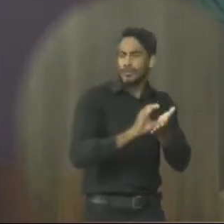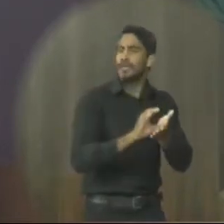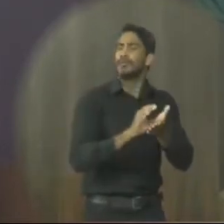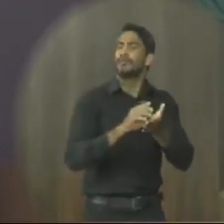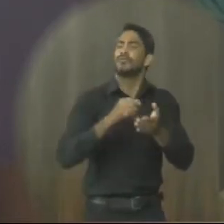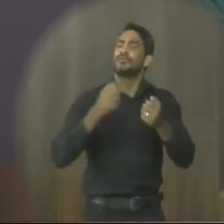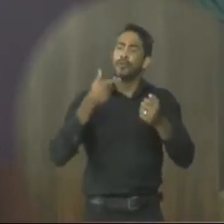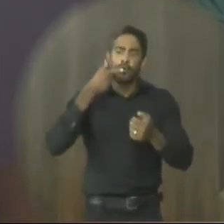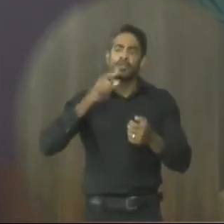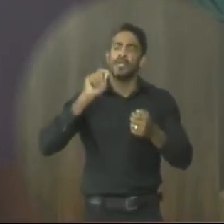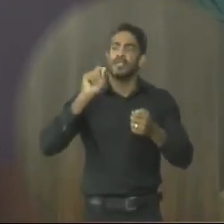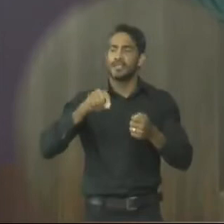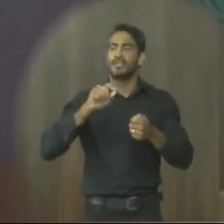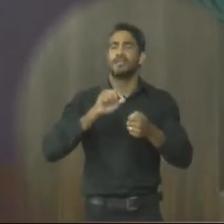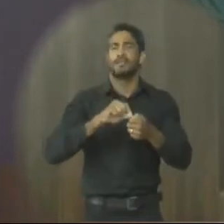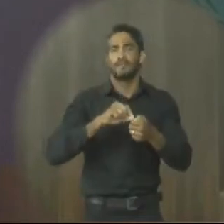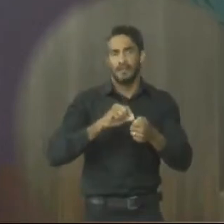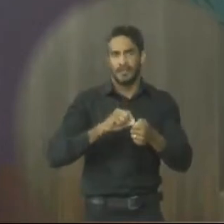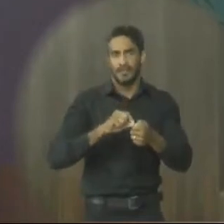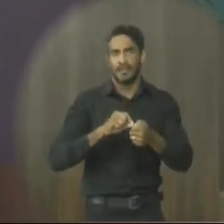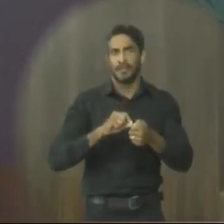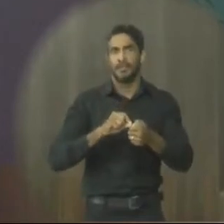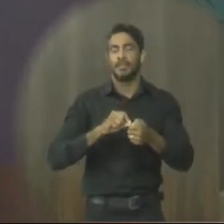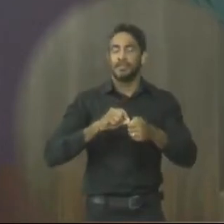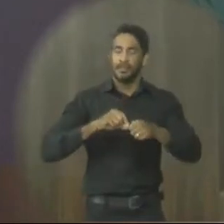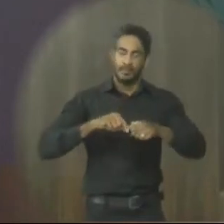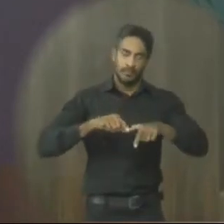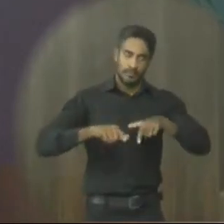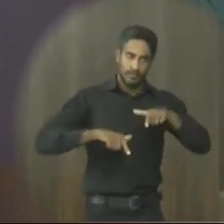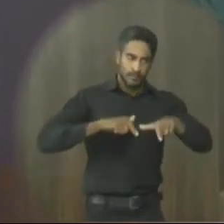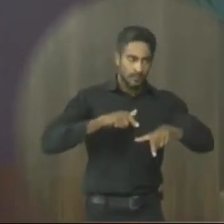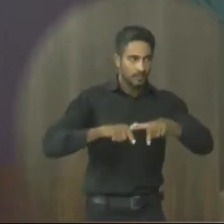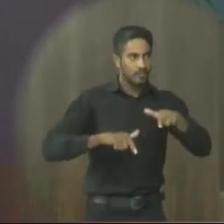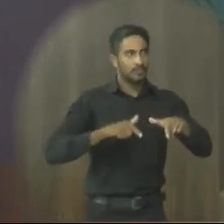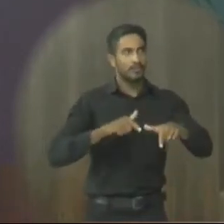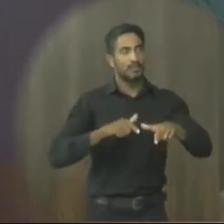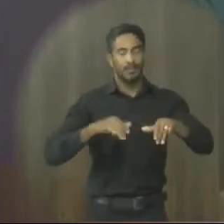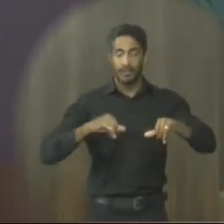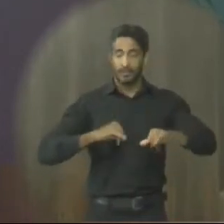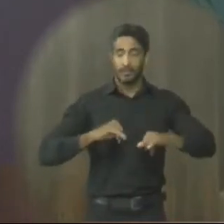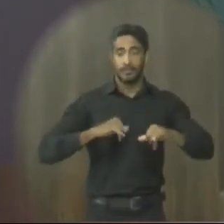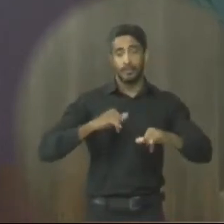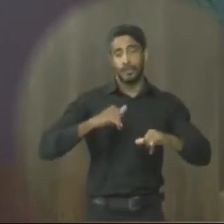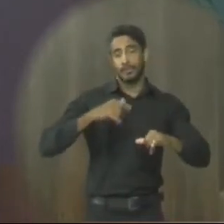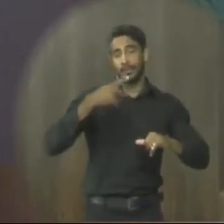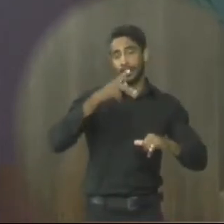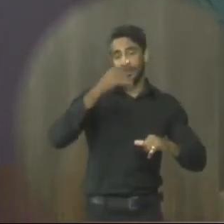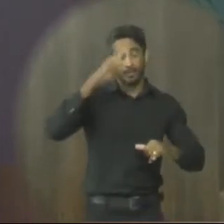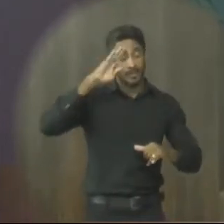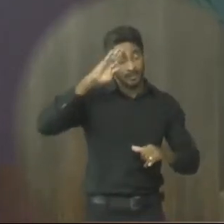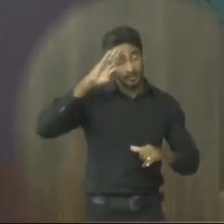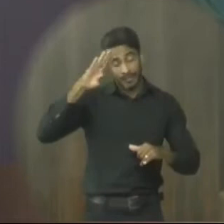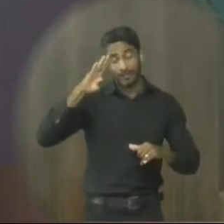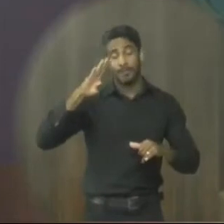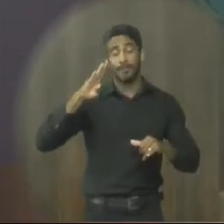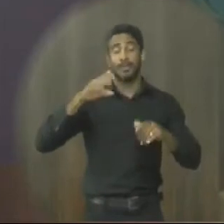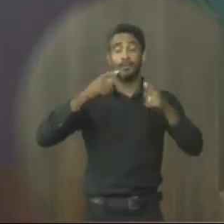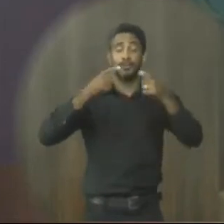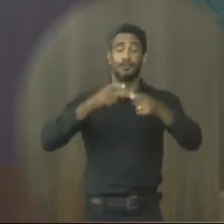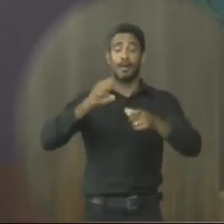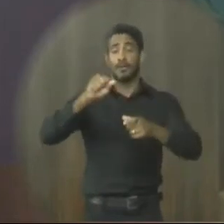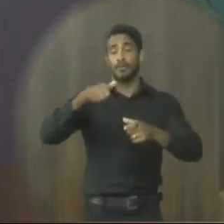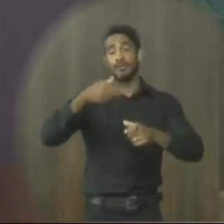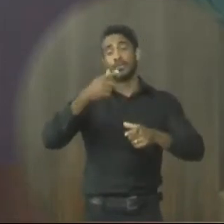possível sim de realizar. E a gente resolver de forma definitiva aquele sofrimento daquele povo, principalmente o do bairro São Lucas, que é um sofrimento. Todo